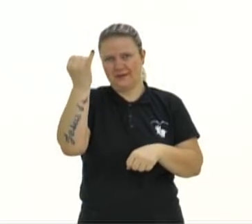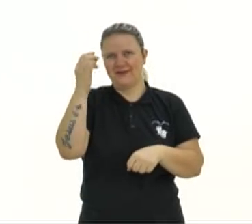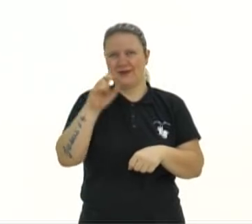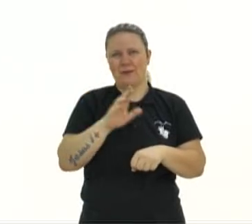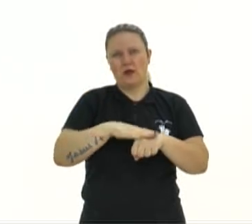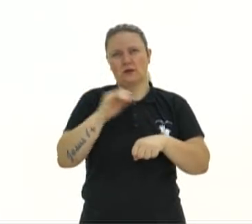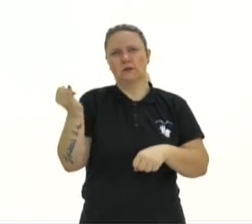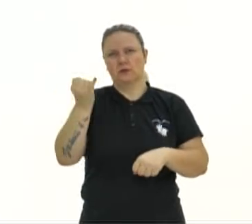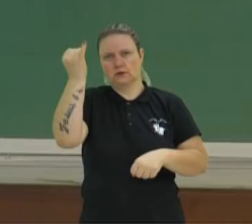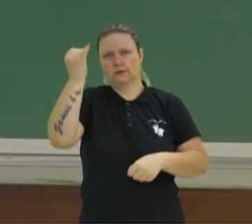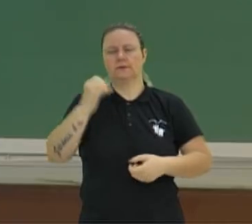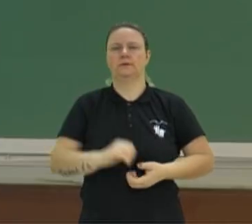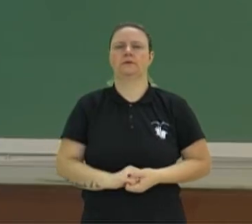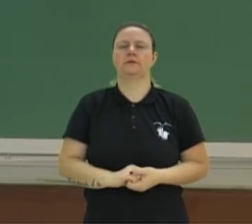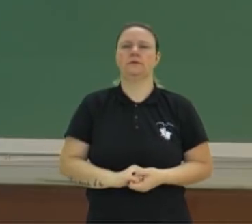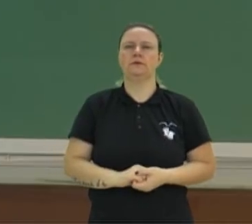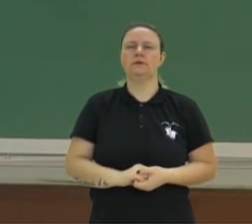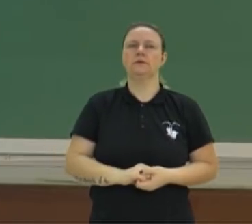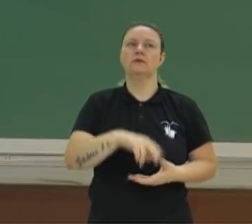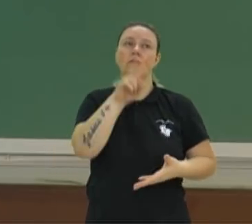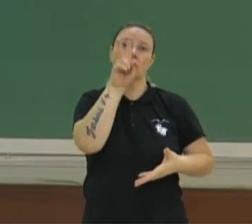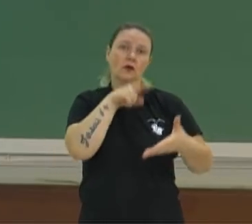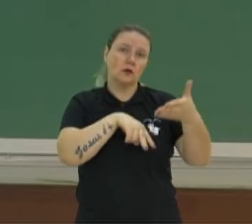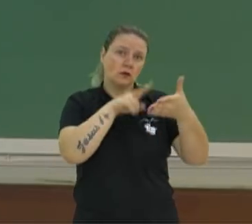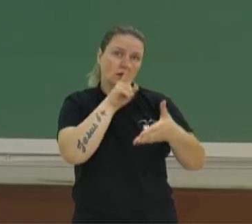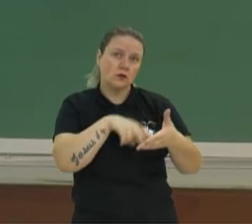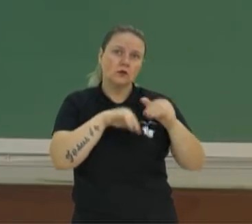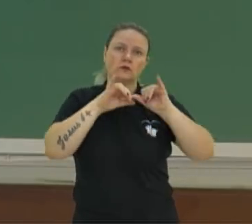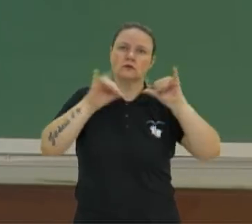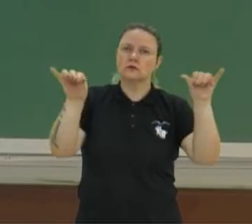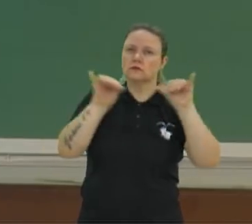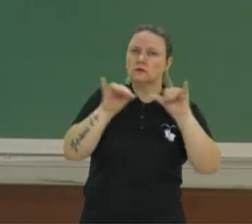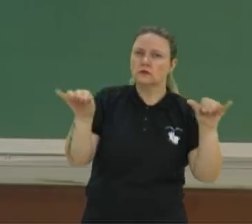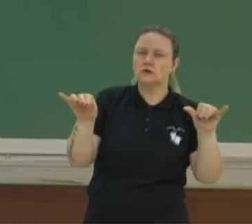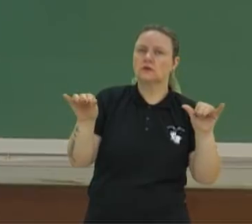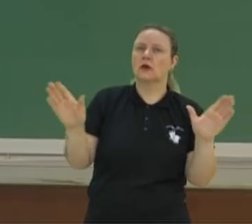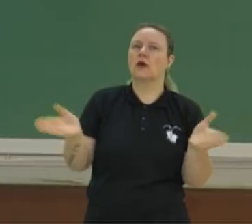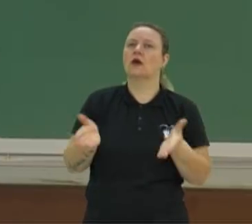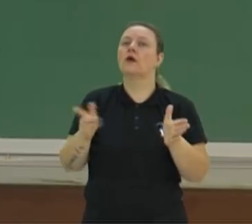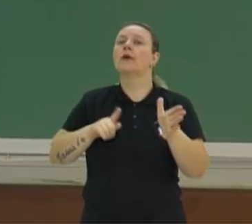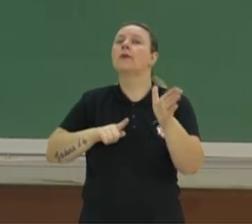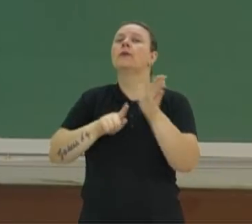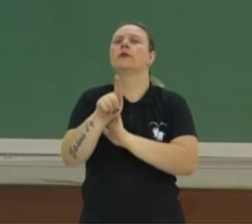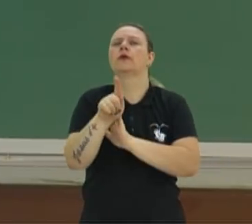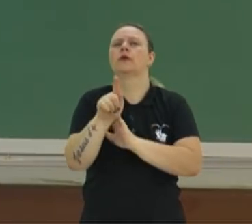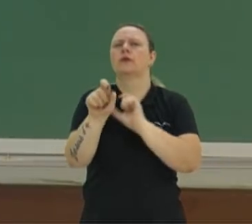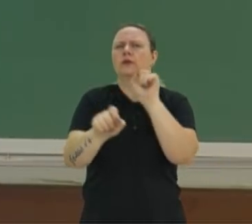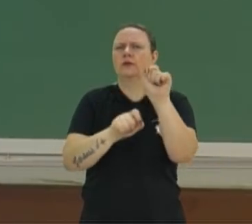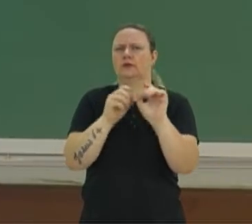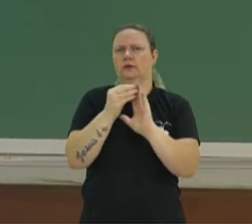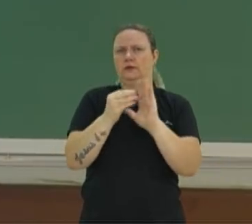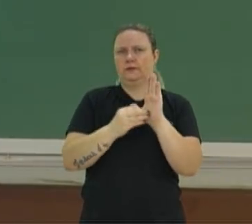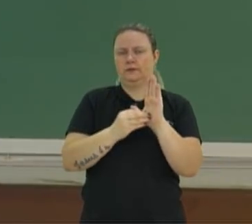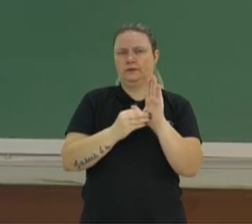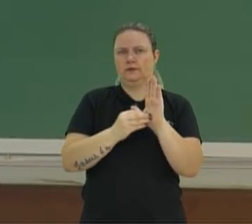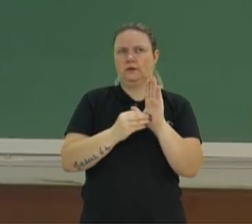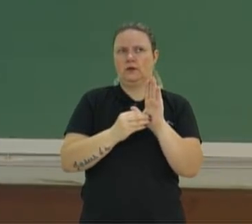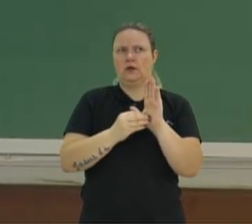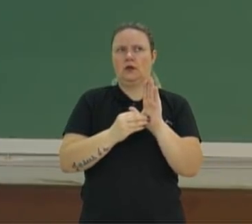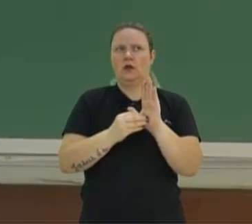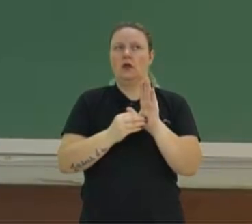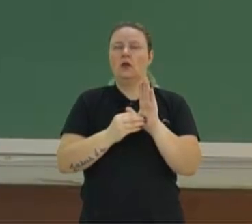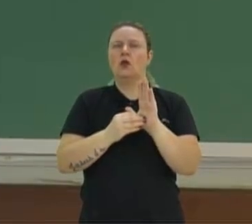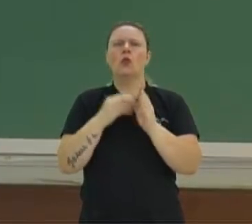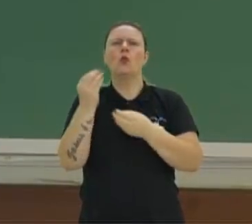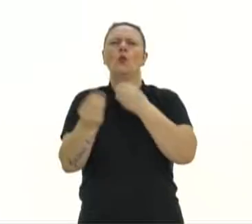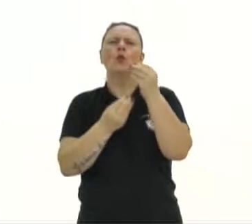Fizemos a leitura, encerramos a leitura da notícia e do guia e temos um quiz sobre esse conteúdo. Um guia de como